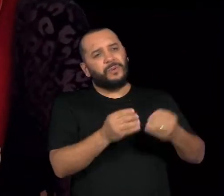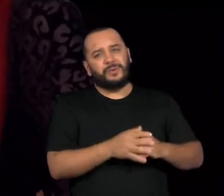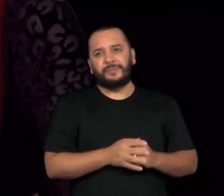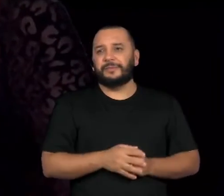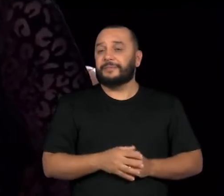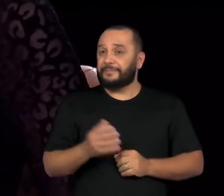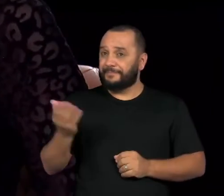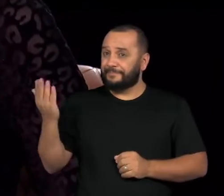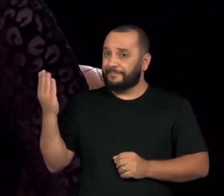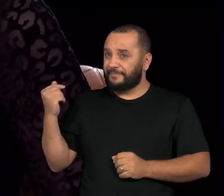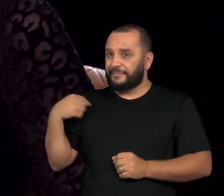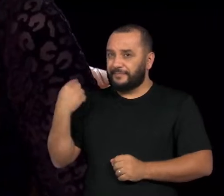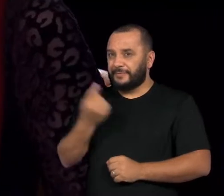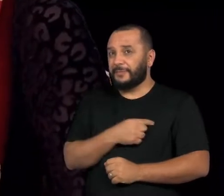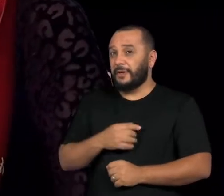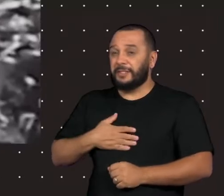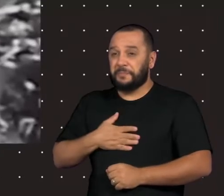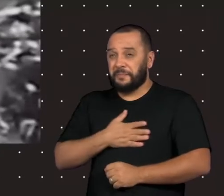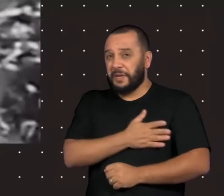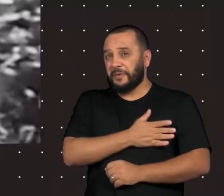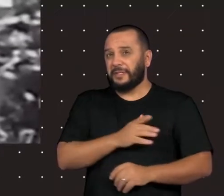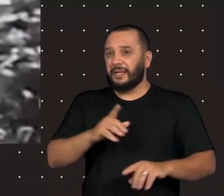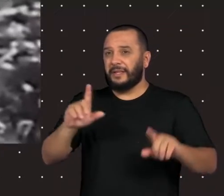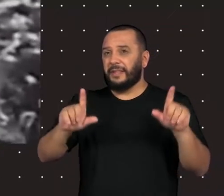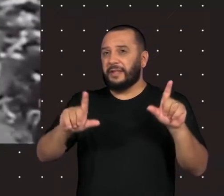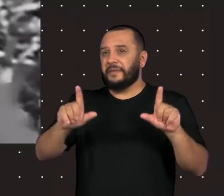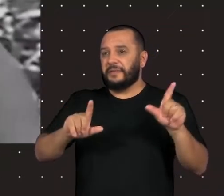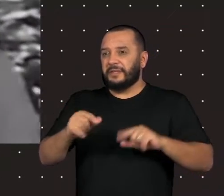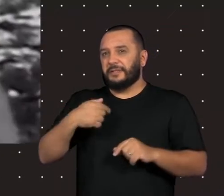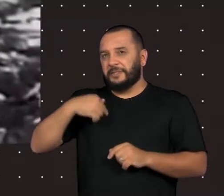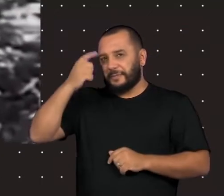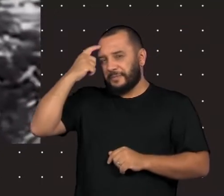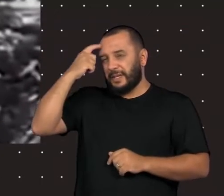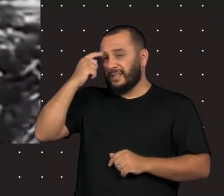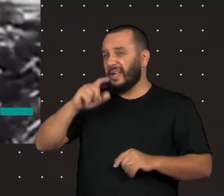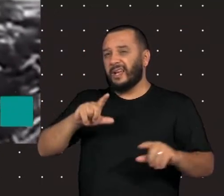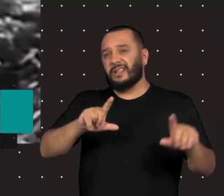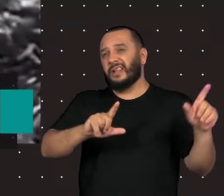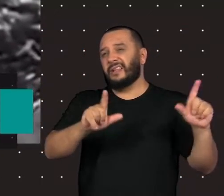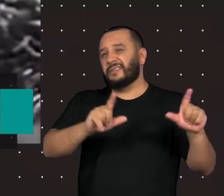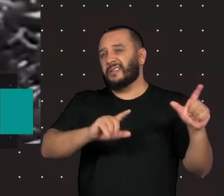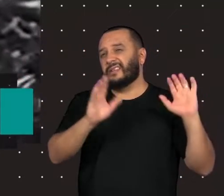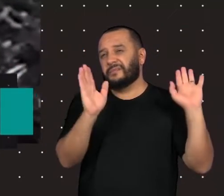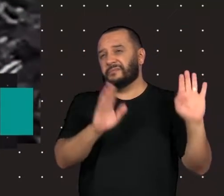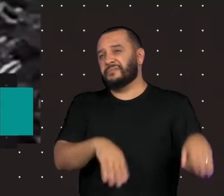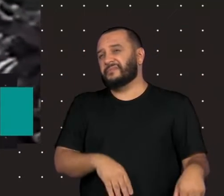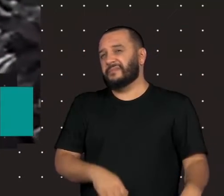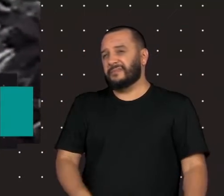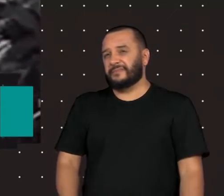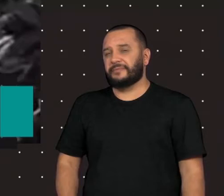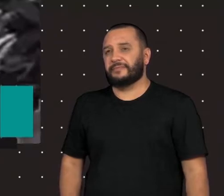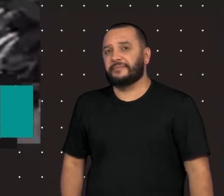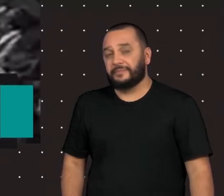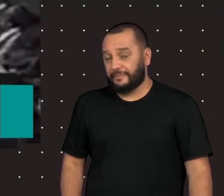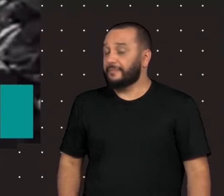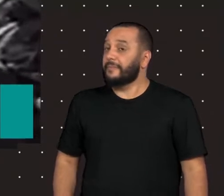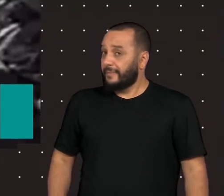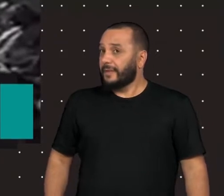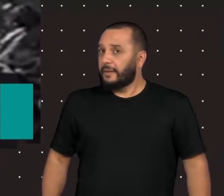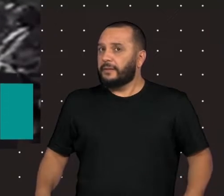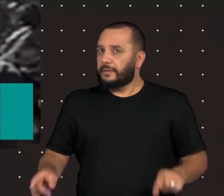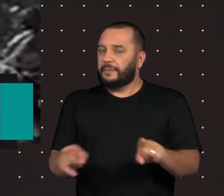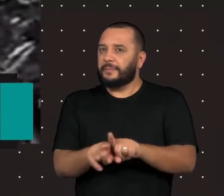muito preconceito com televisão. A gente achava que a televisão era uma coisa reles e tal. E a gente, inclusive,